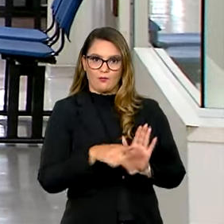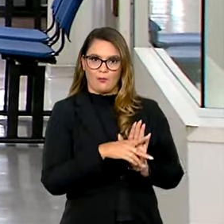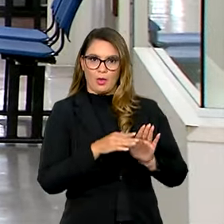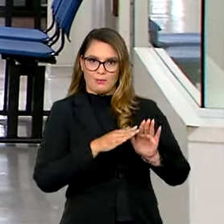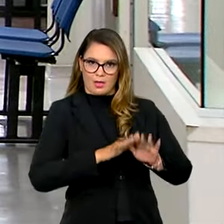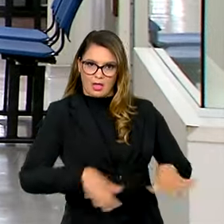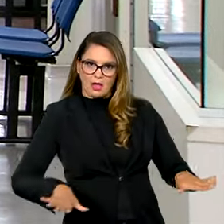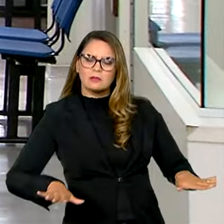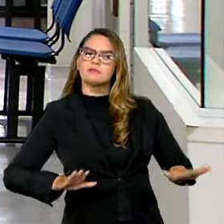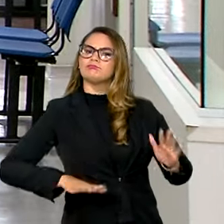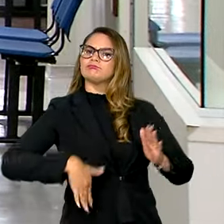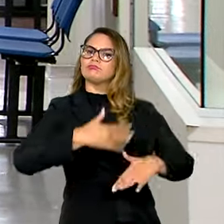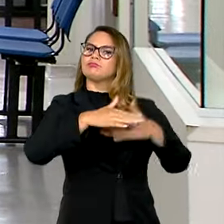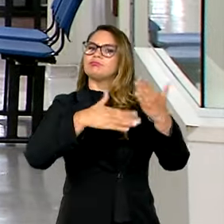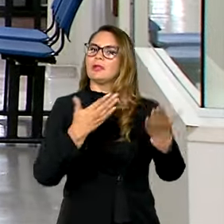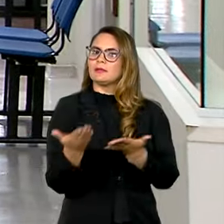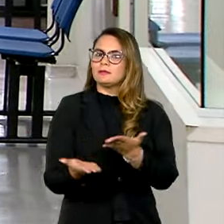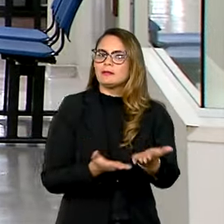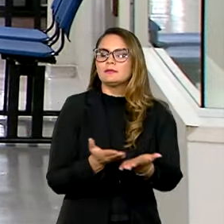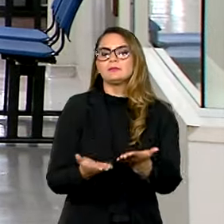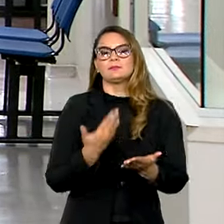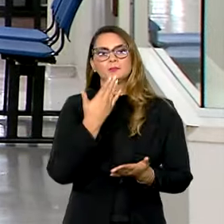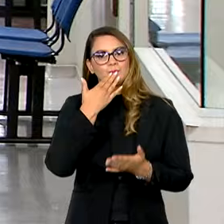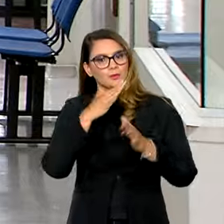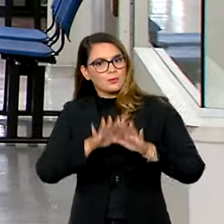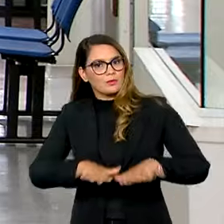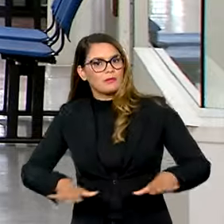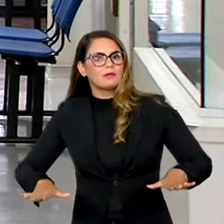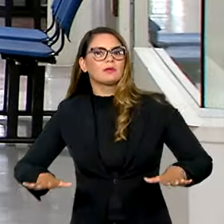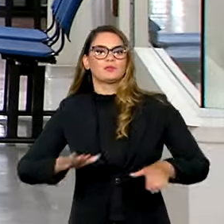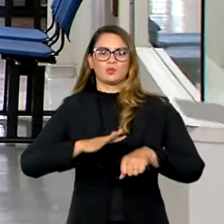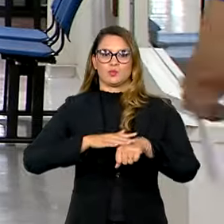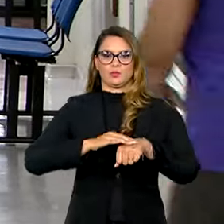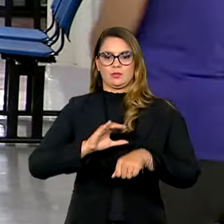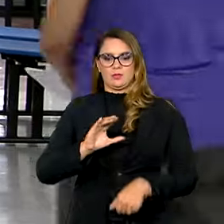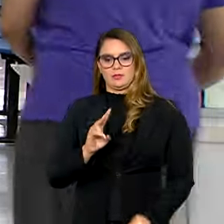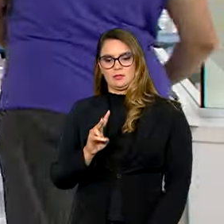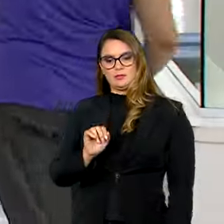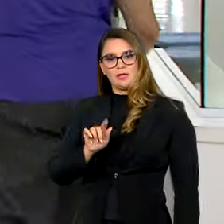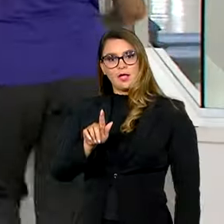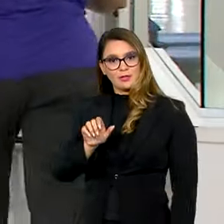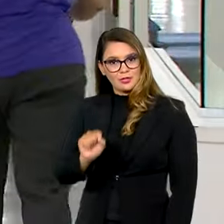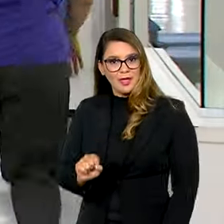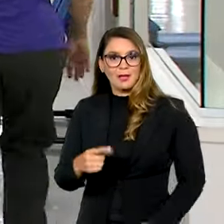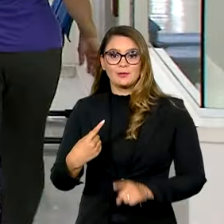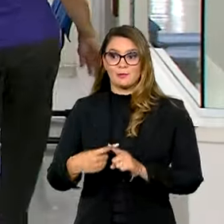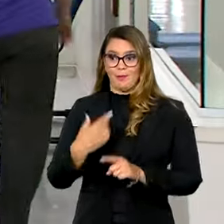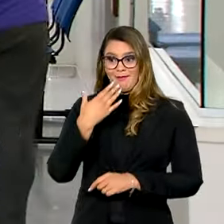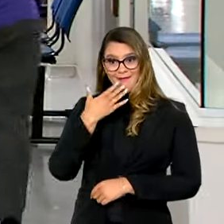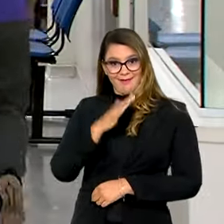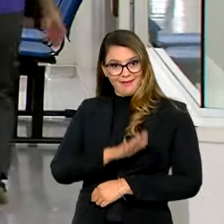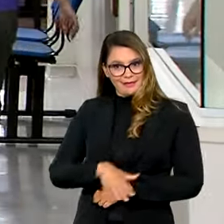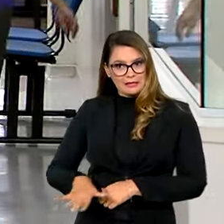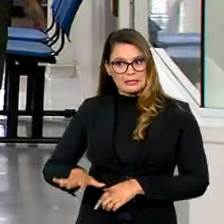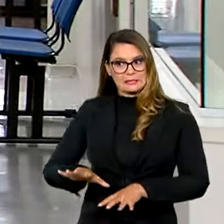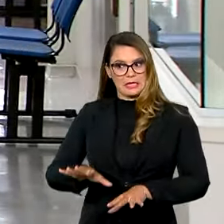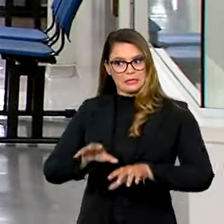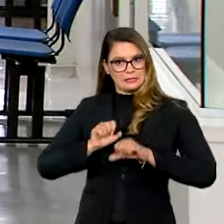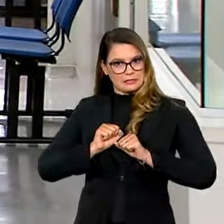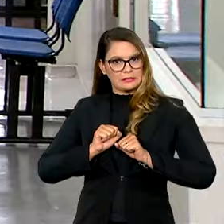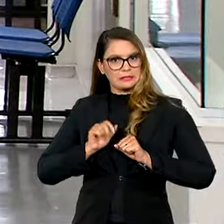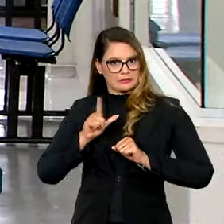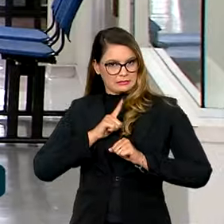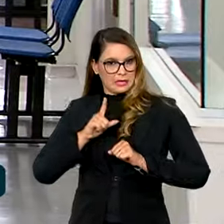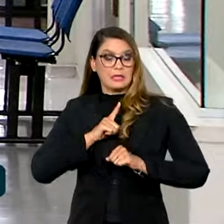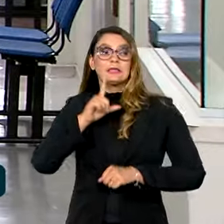representa um avanço no tratamento de crianças com a doença de Chagas, já que os pequenos nascidos infectados